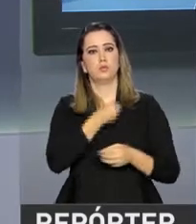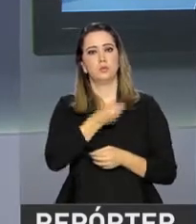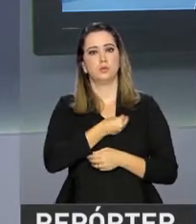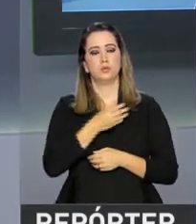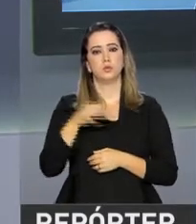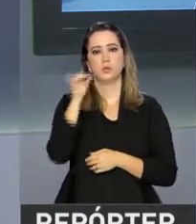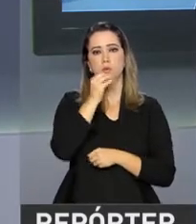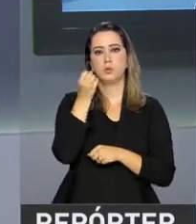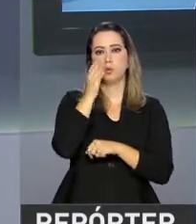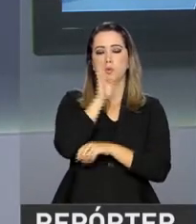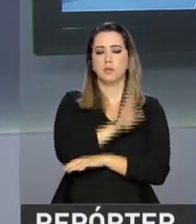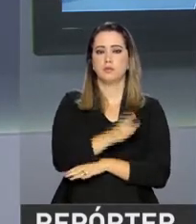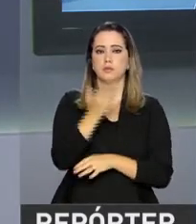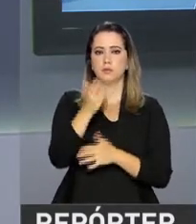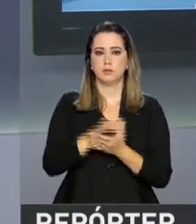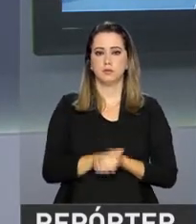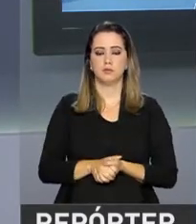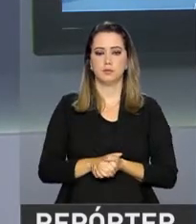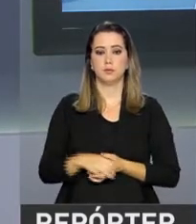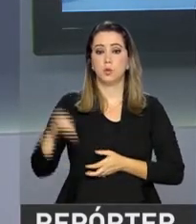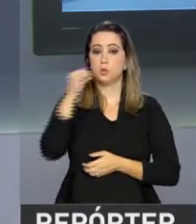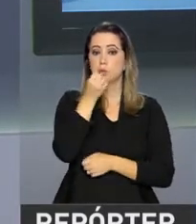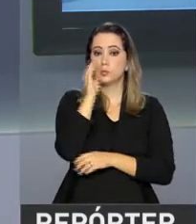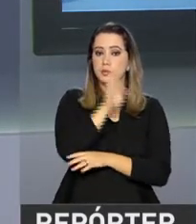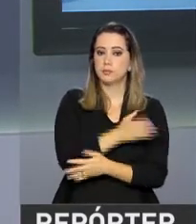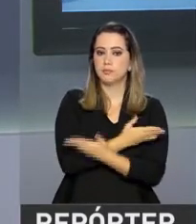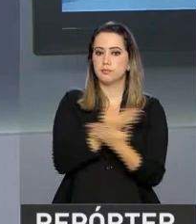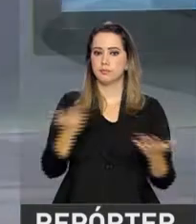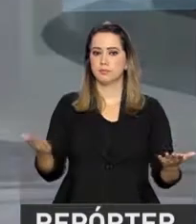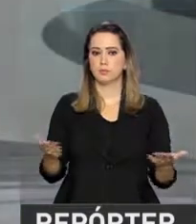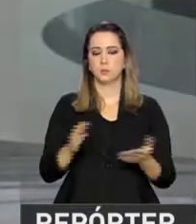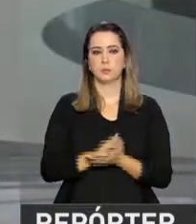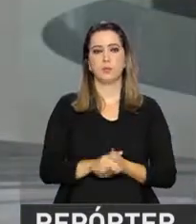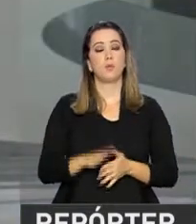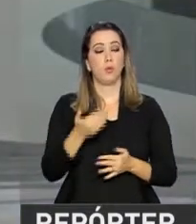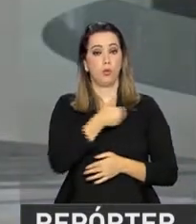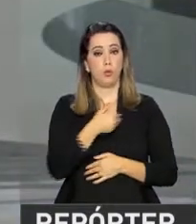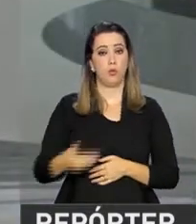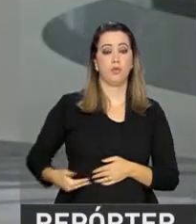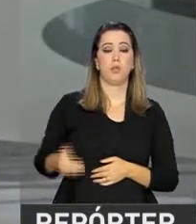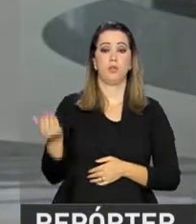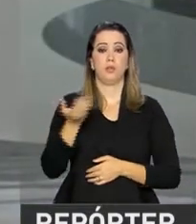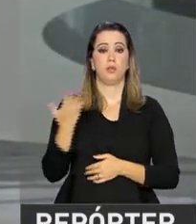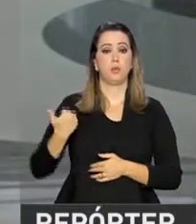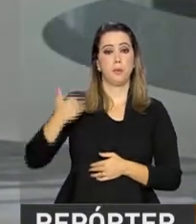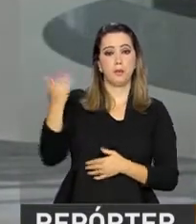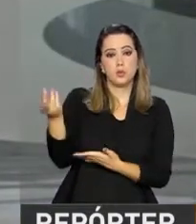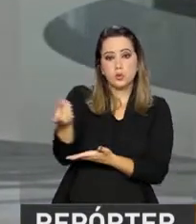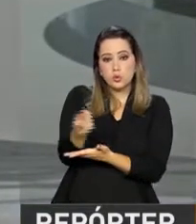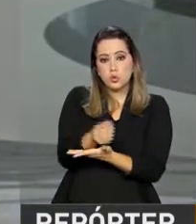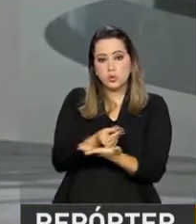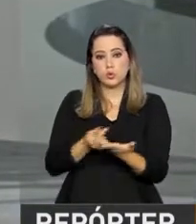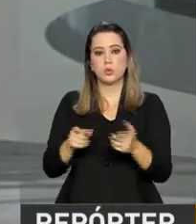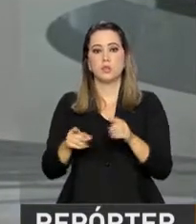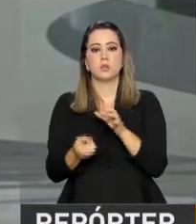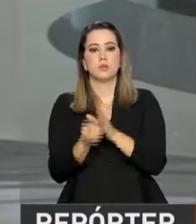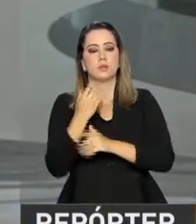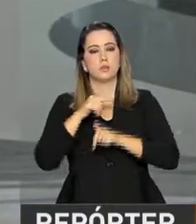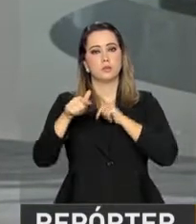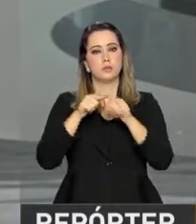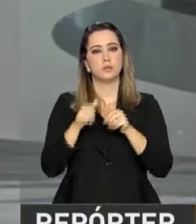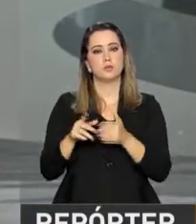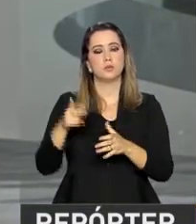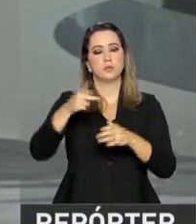vivo boa tarde pablo total de carol boa tarde a todos o governo quer mais investimentos e empregos na área petrolífera